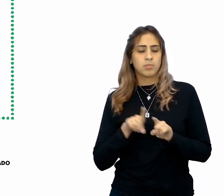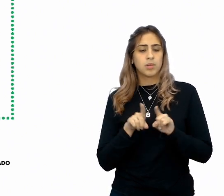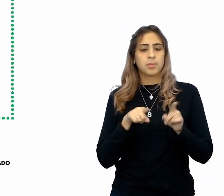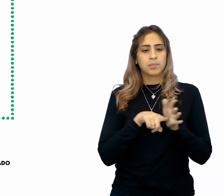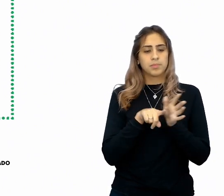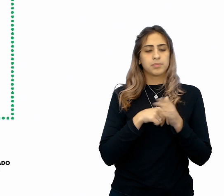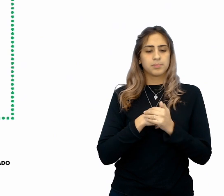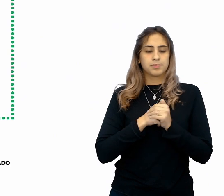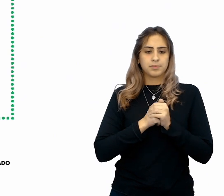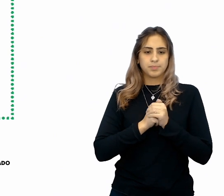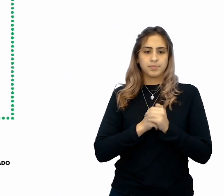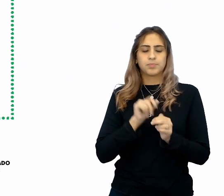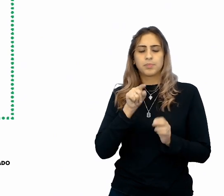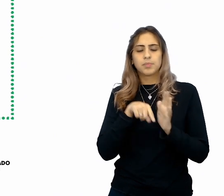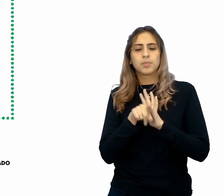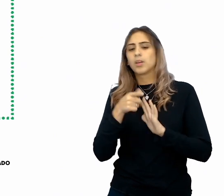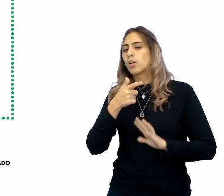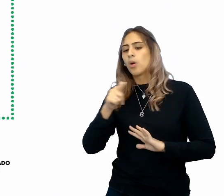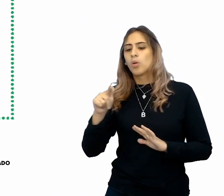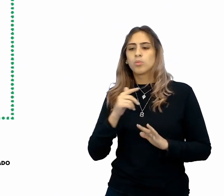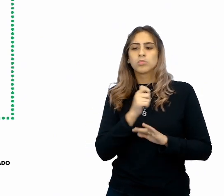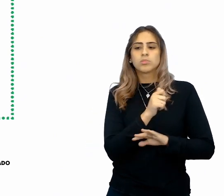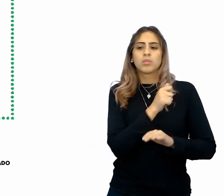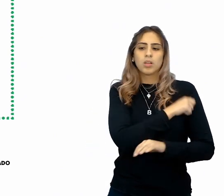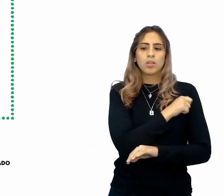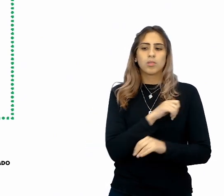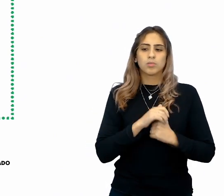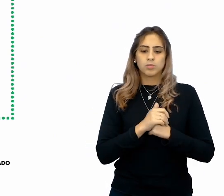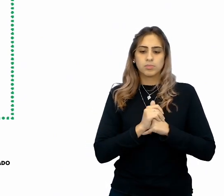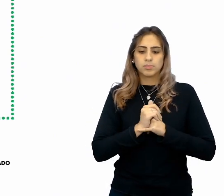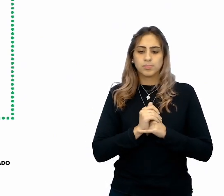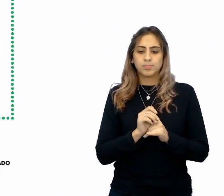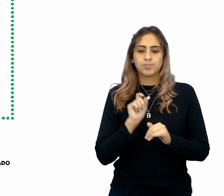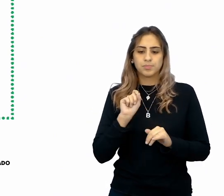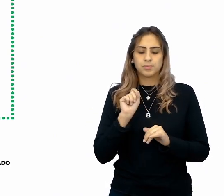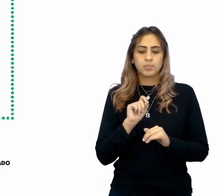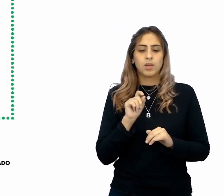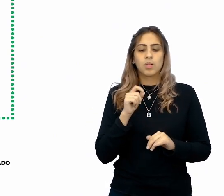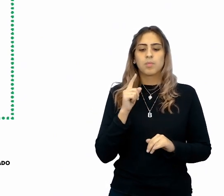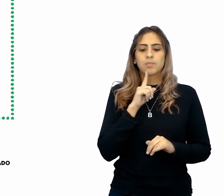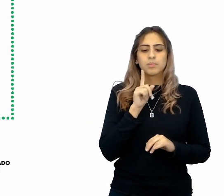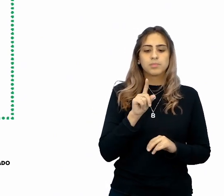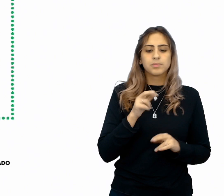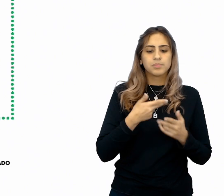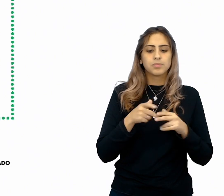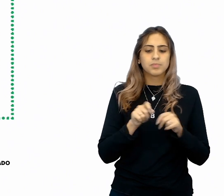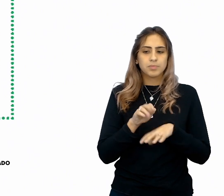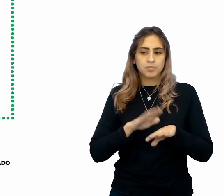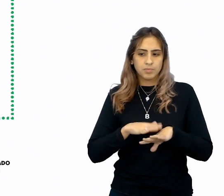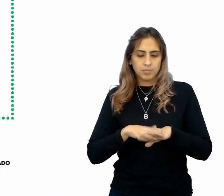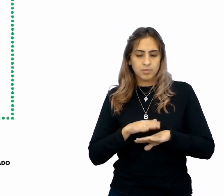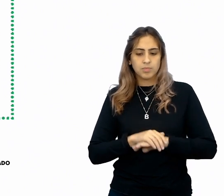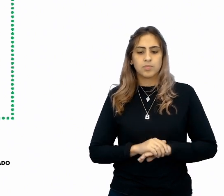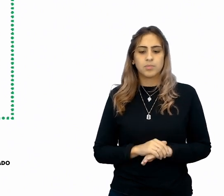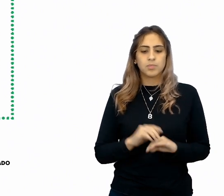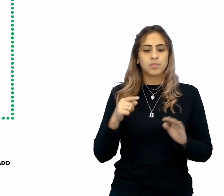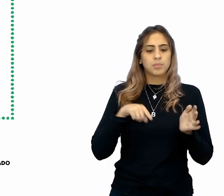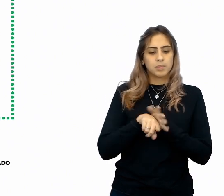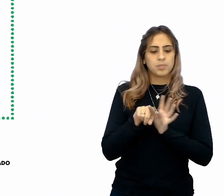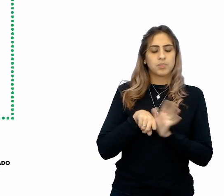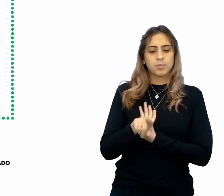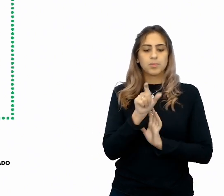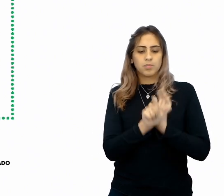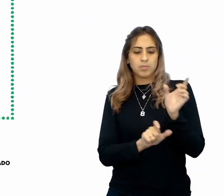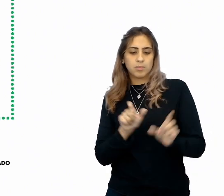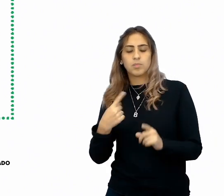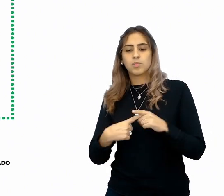aos estudantes o que eles indicam. Uma ordem? Uma ação a ser realizada? Pergunte a eles por